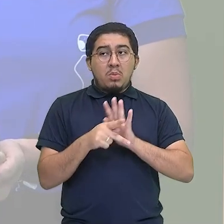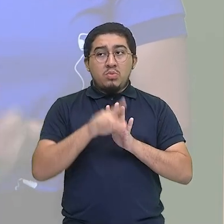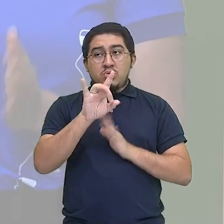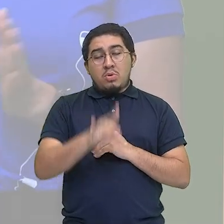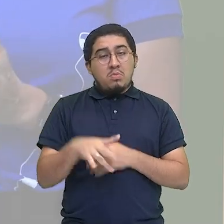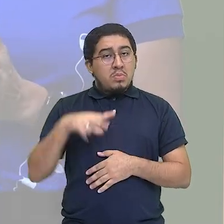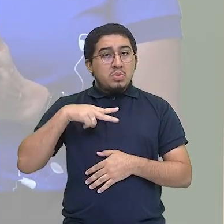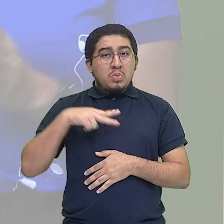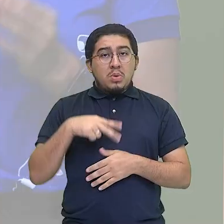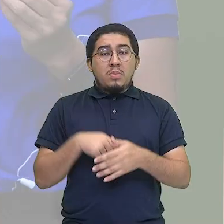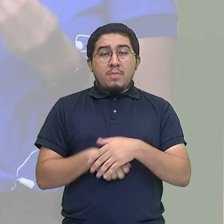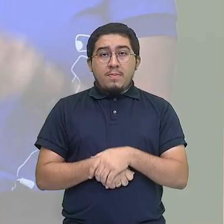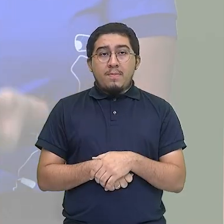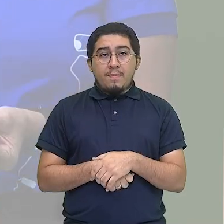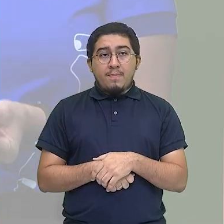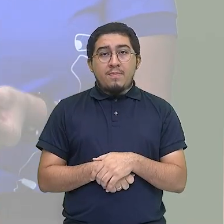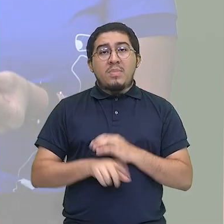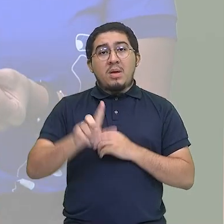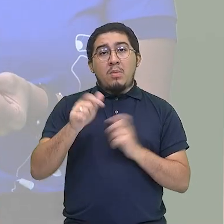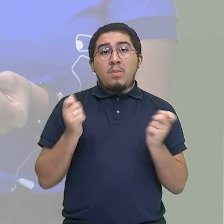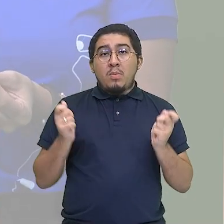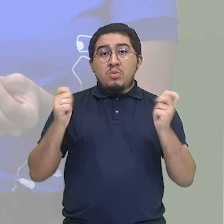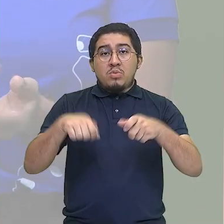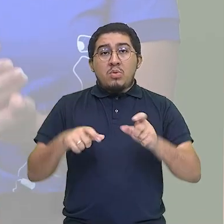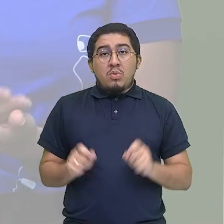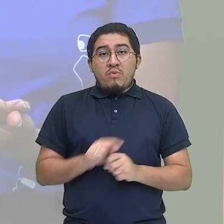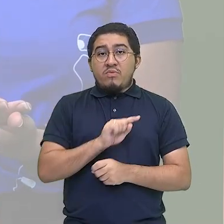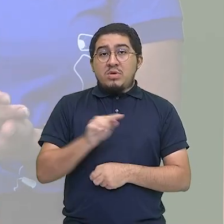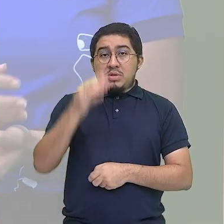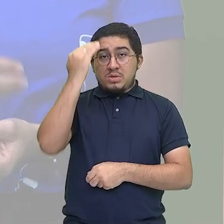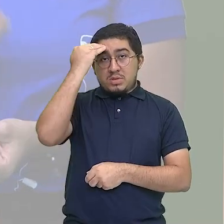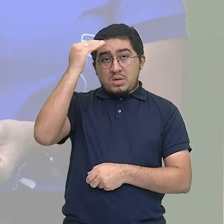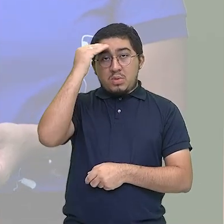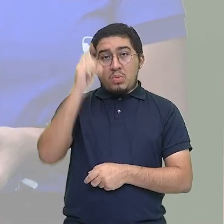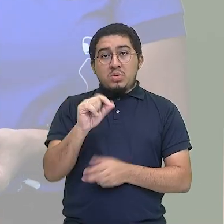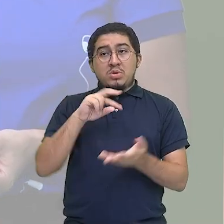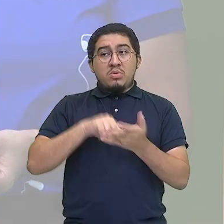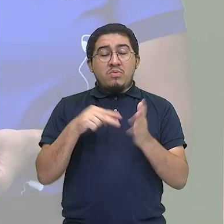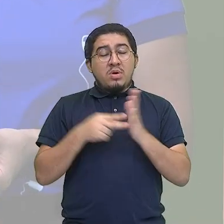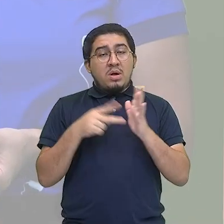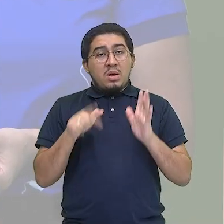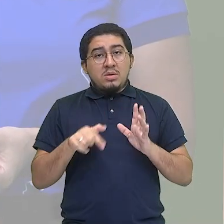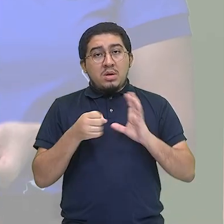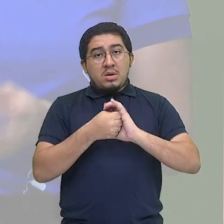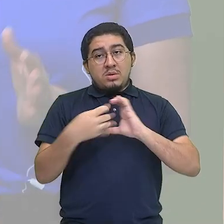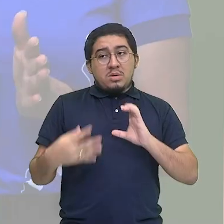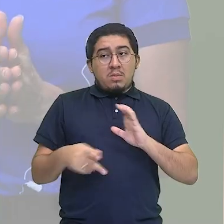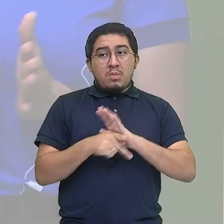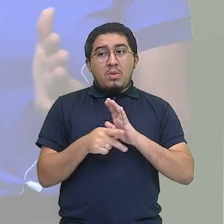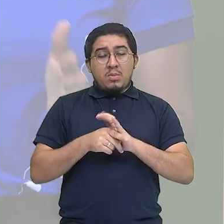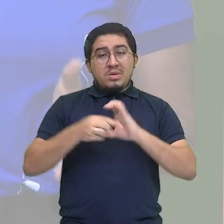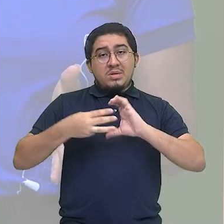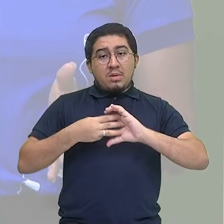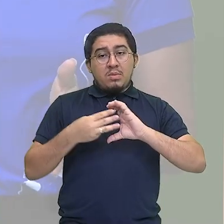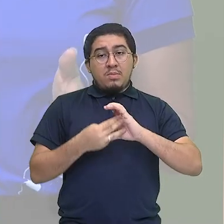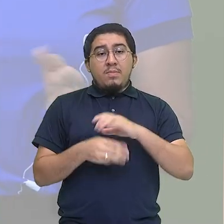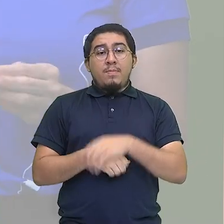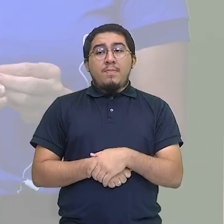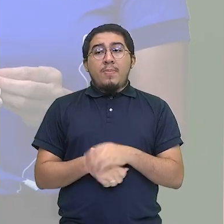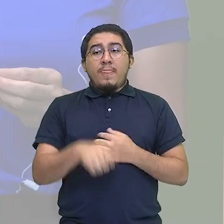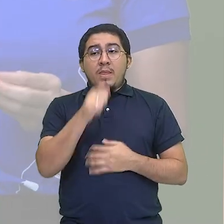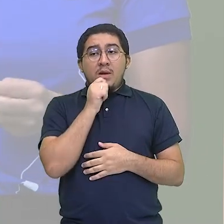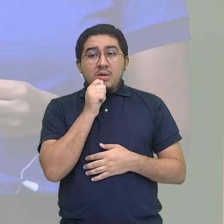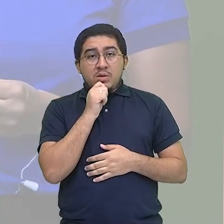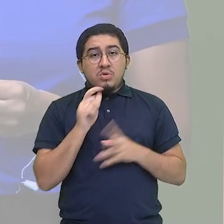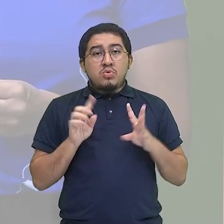capítulo 2. Então, essa é uma forma didática de vocês entenderem o que é essa especialização da célula. Apesar de todas as